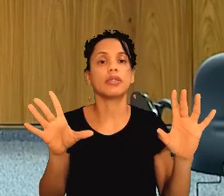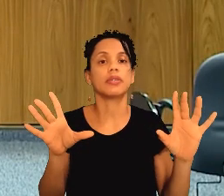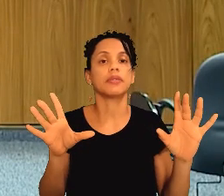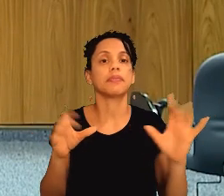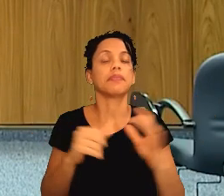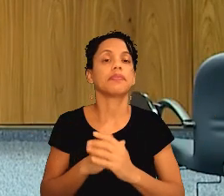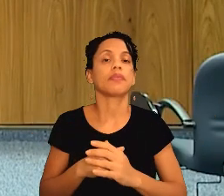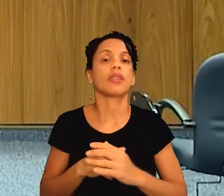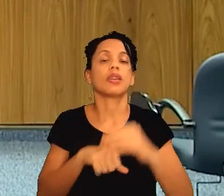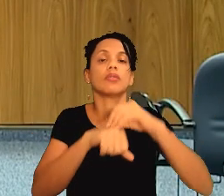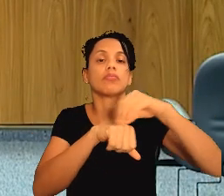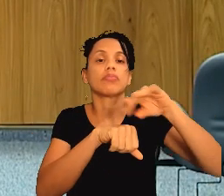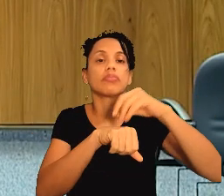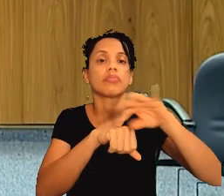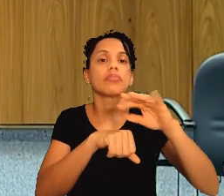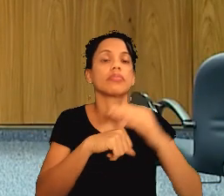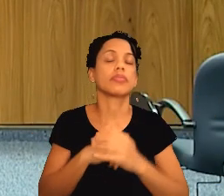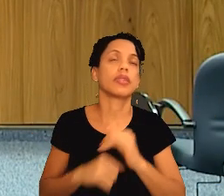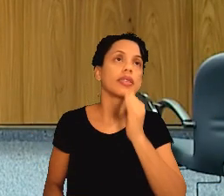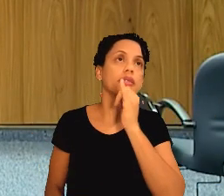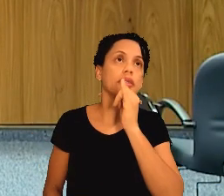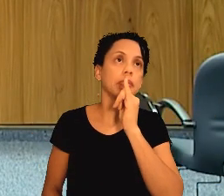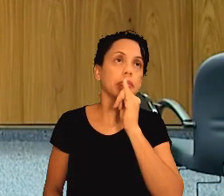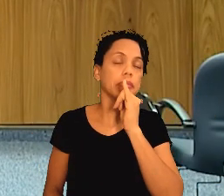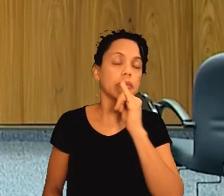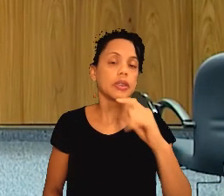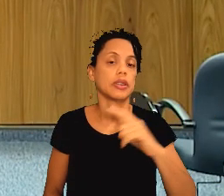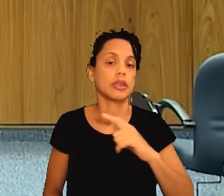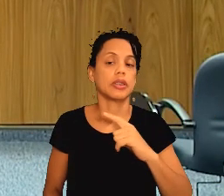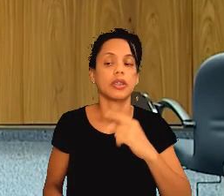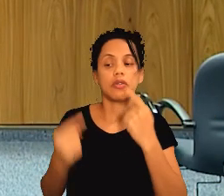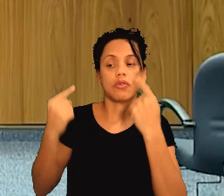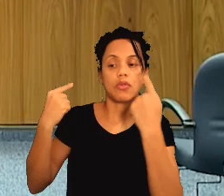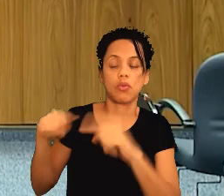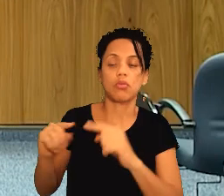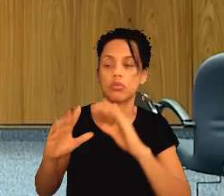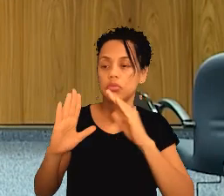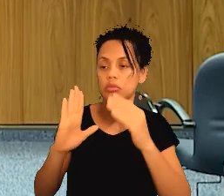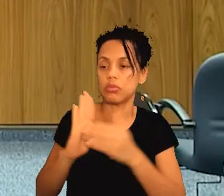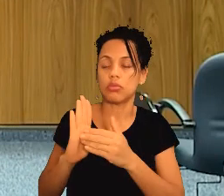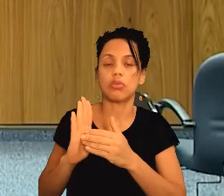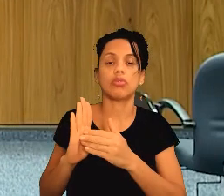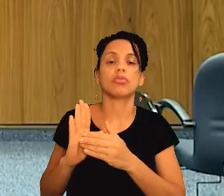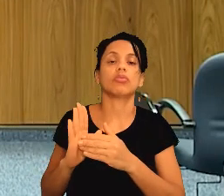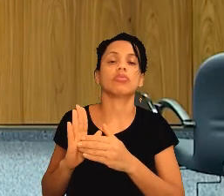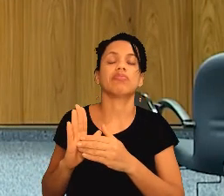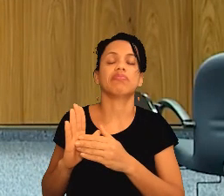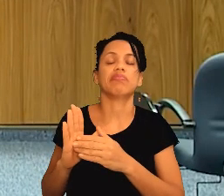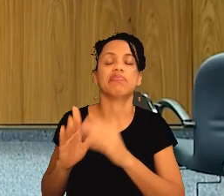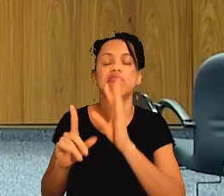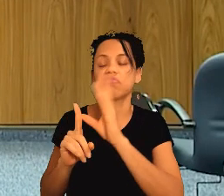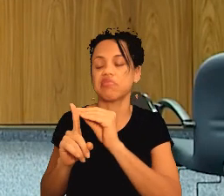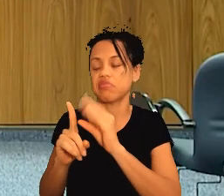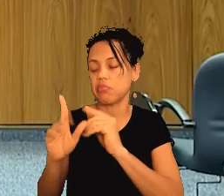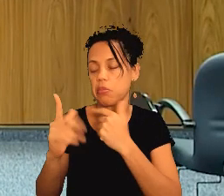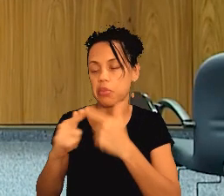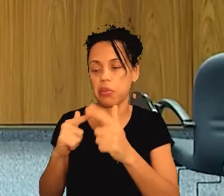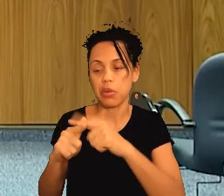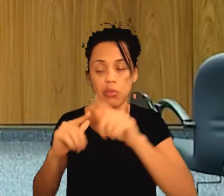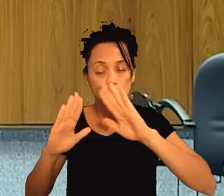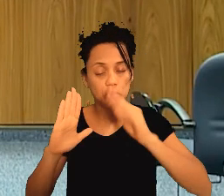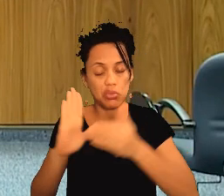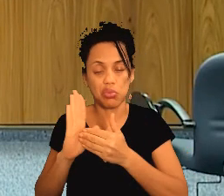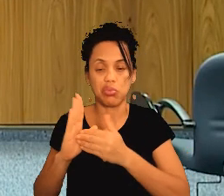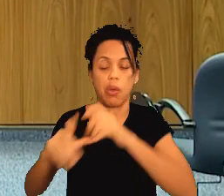índios forros, eram transmitidos a herdeiros, ou seja, houve abusos de toda a sorte desde a colônia, né? Agora,